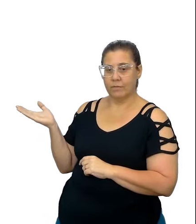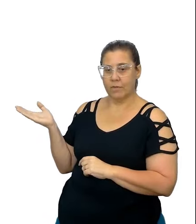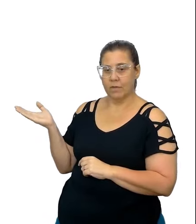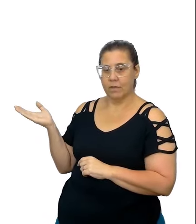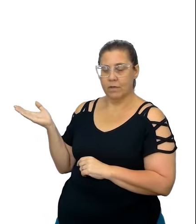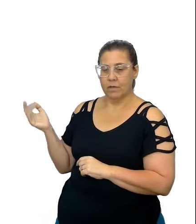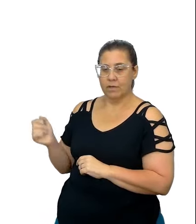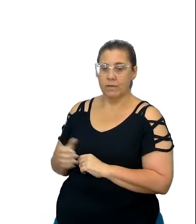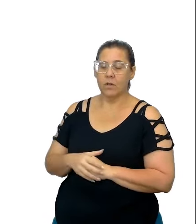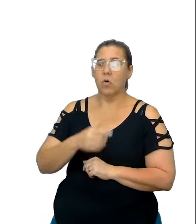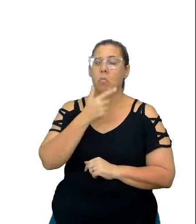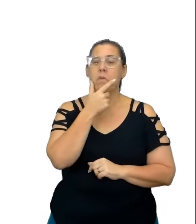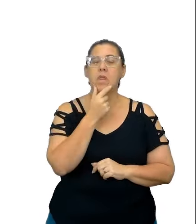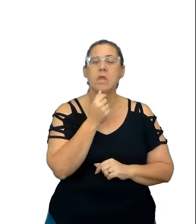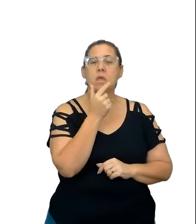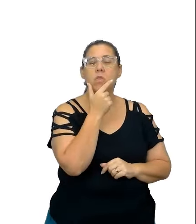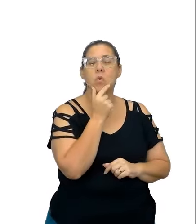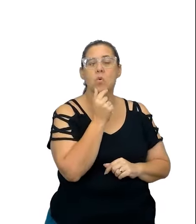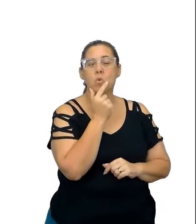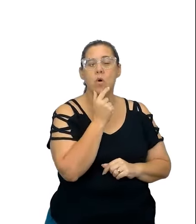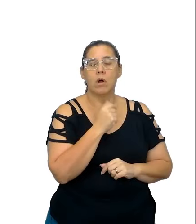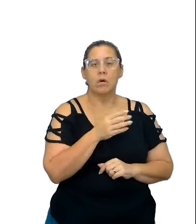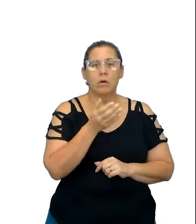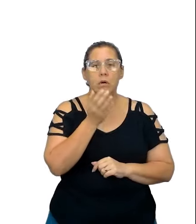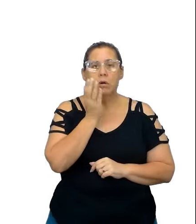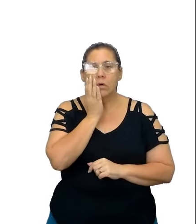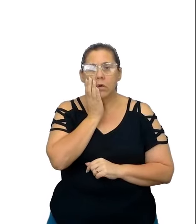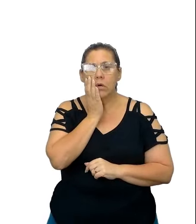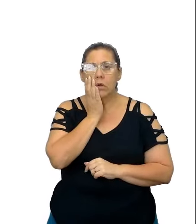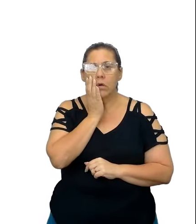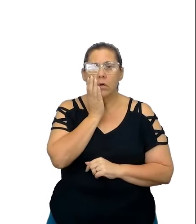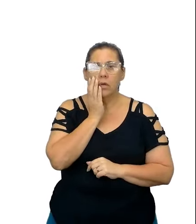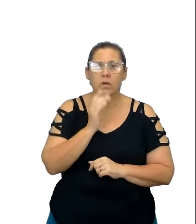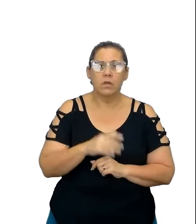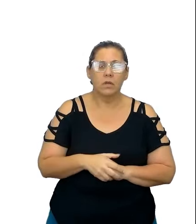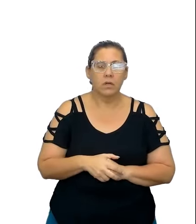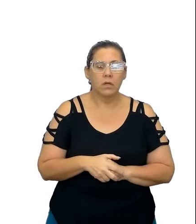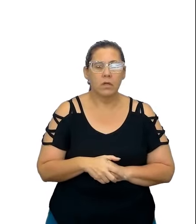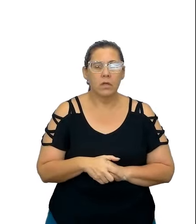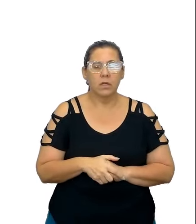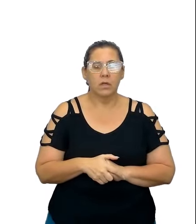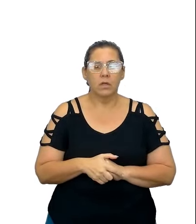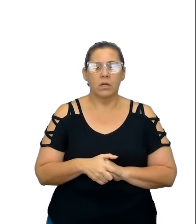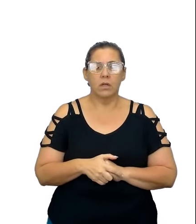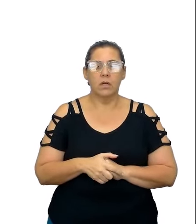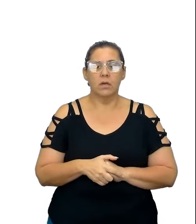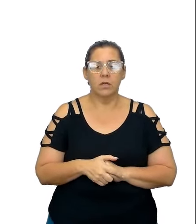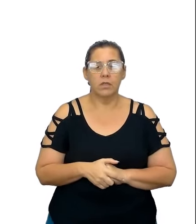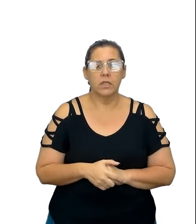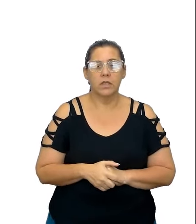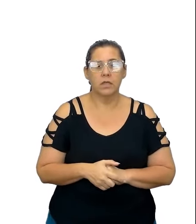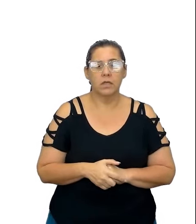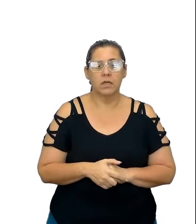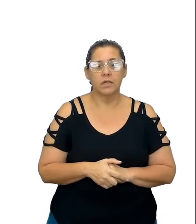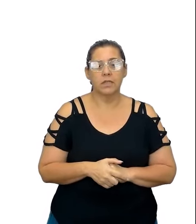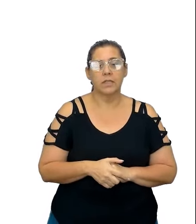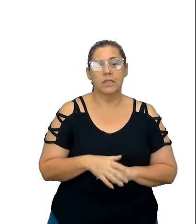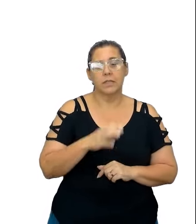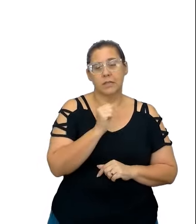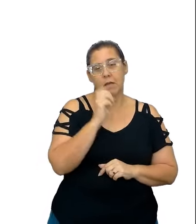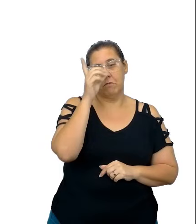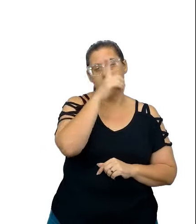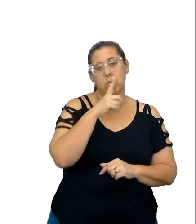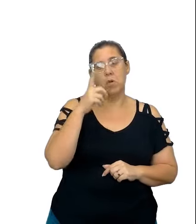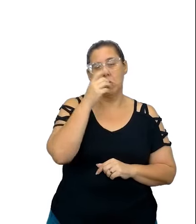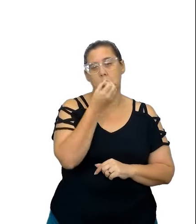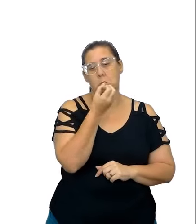você tem um menino com as mãos a boca e fim de semana de boa. Aí